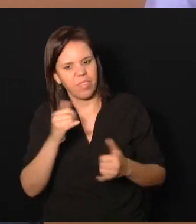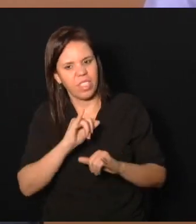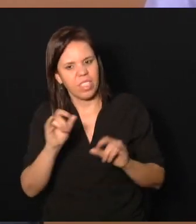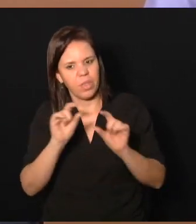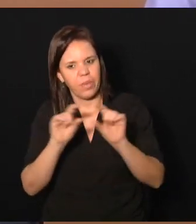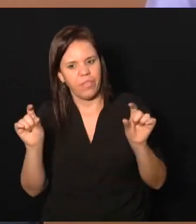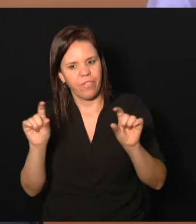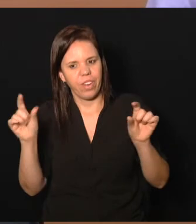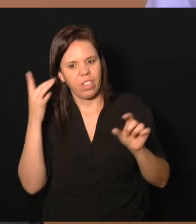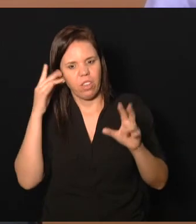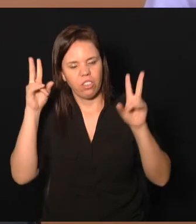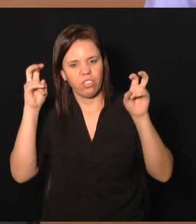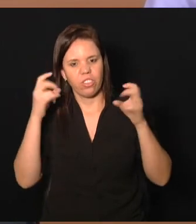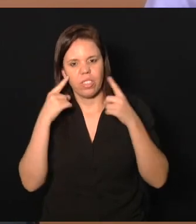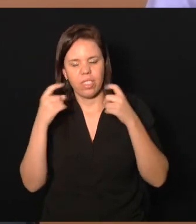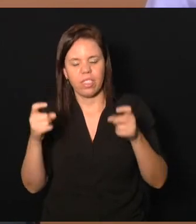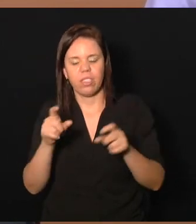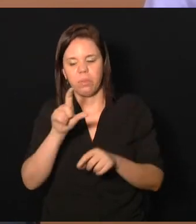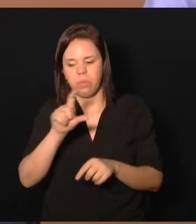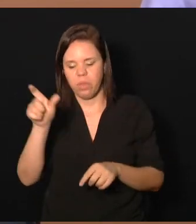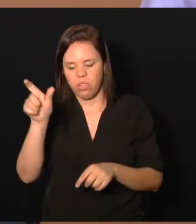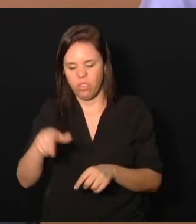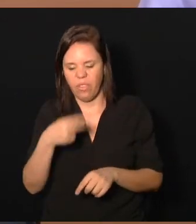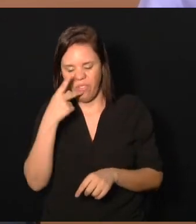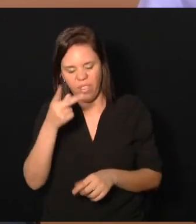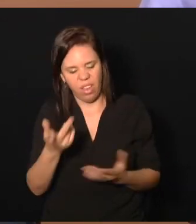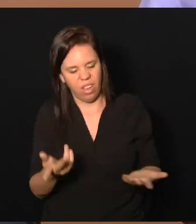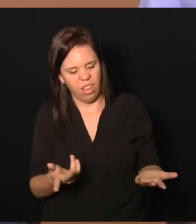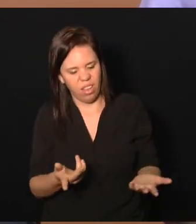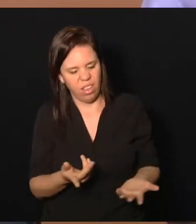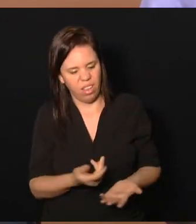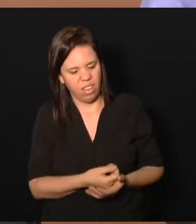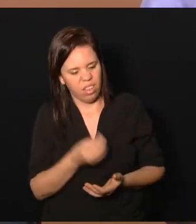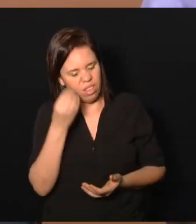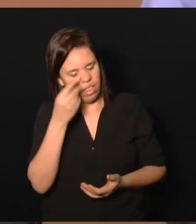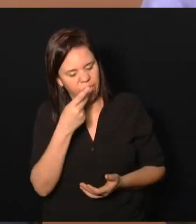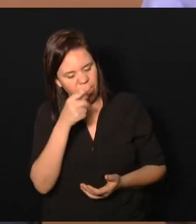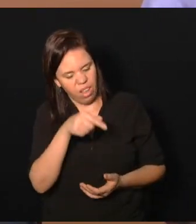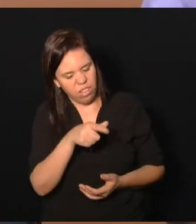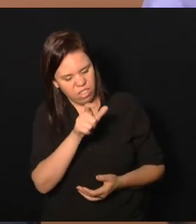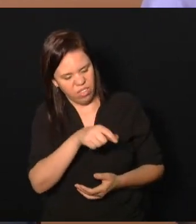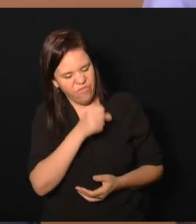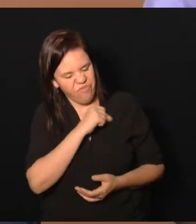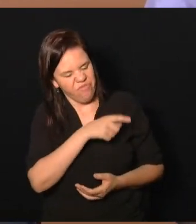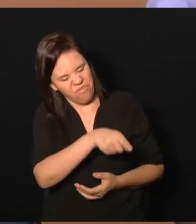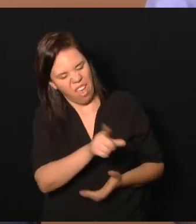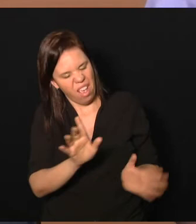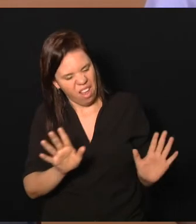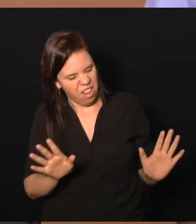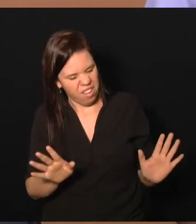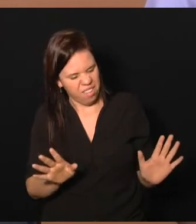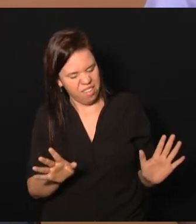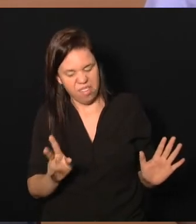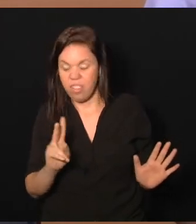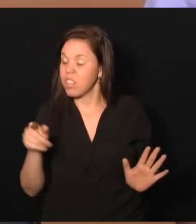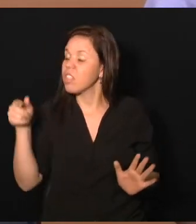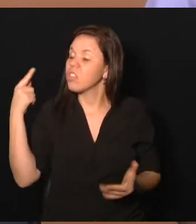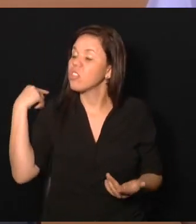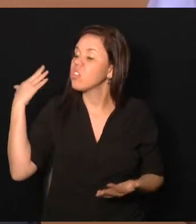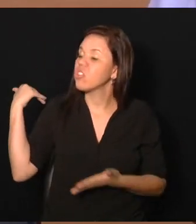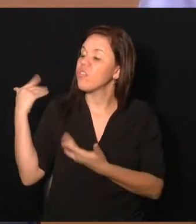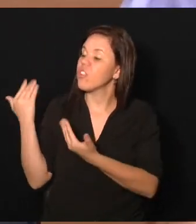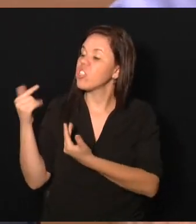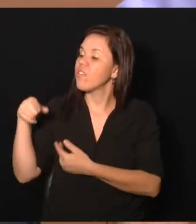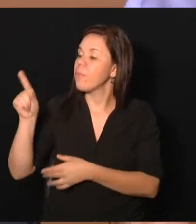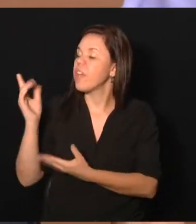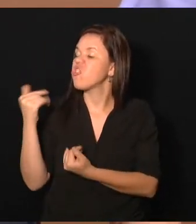acho interessante. Quando alguém, de uma forma pejorativa, tentava dizer que ele era velho, ele falava sempre: um dia eu já fui mais moço